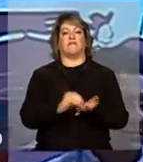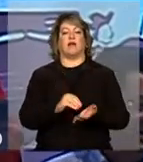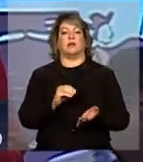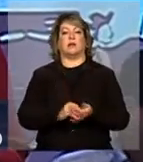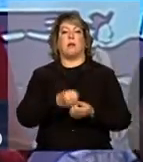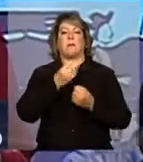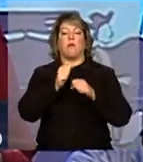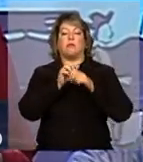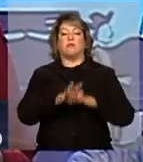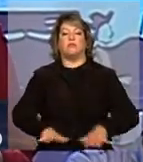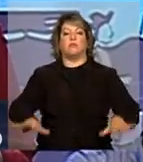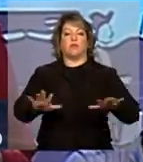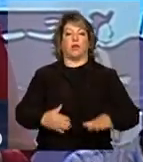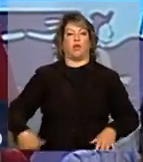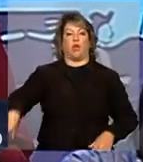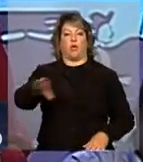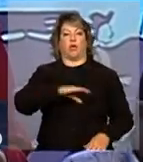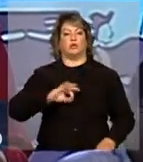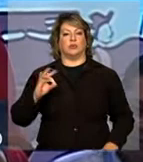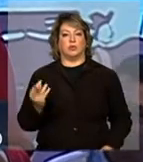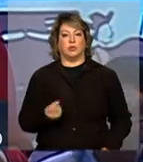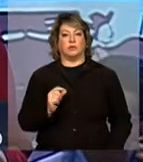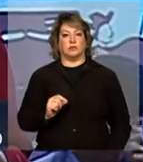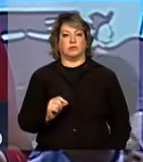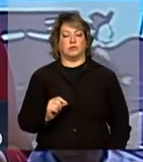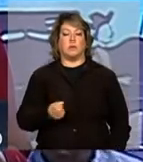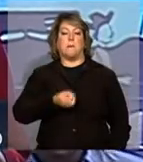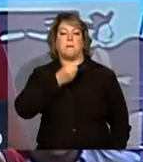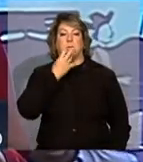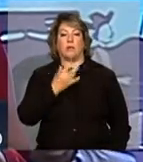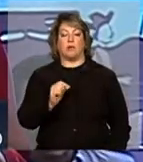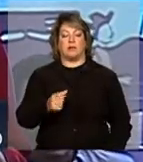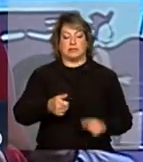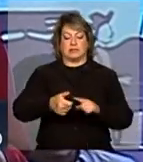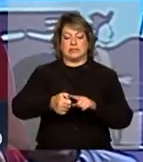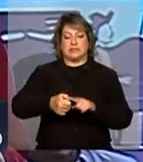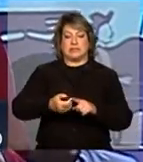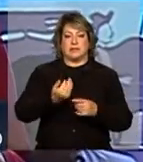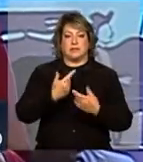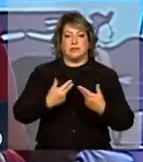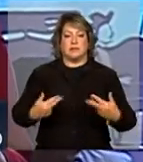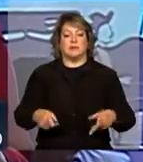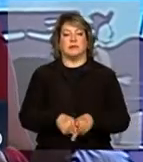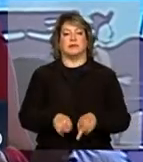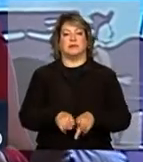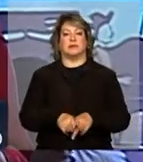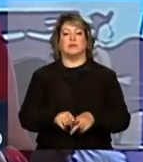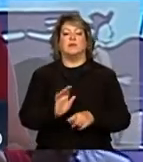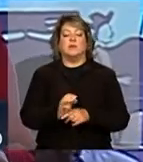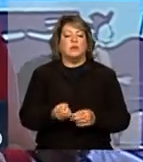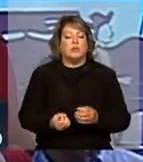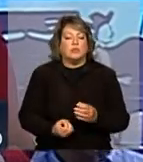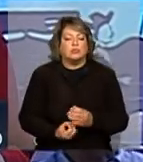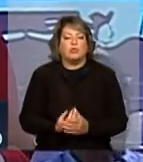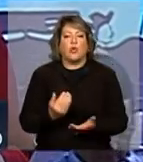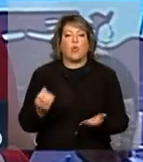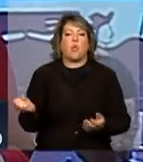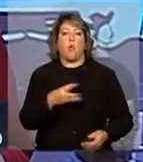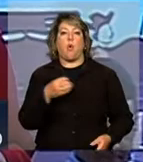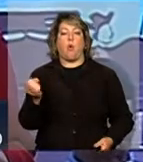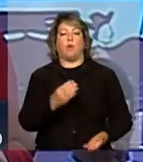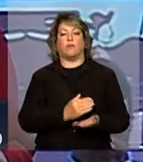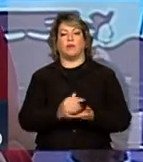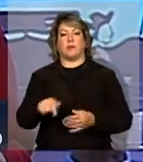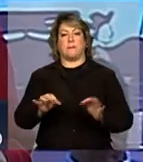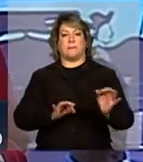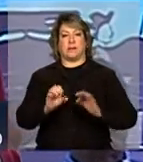bons fluidos para nós todos, bons fluidos para sementes de mudança que esse novo plano Safra